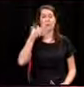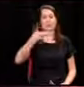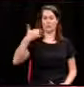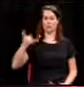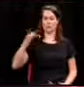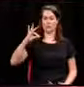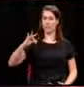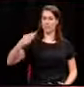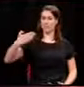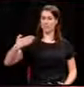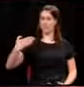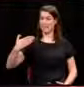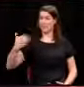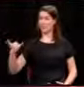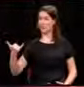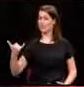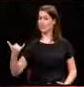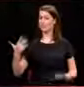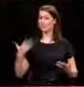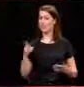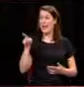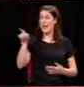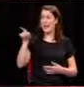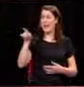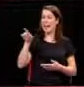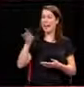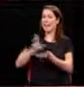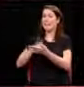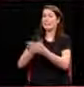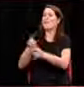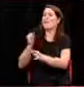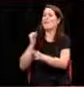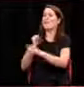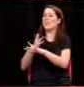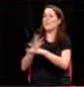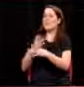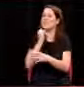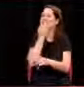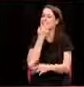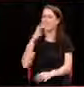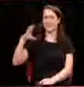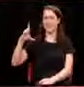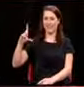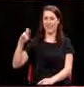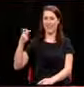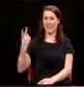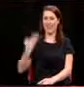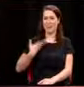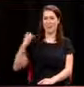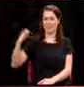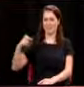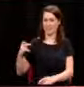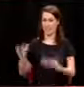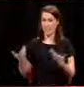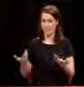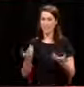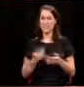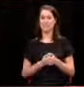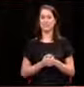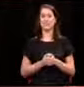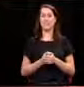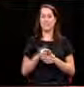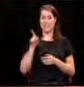12472, do lado de lá estará a Cláudia Dias, é intérprete, e via Servin saberemos aquilo que nos